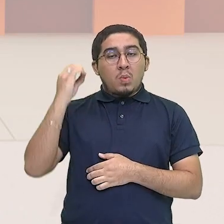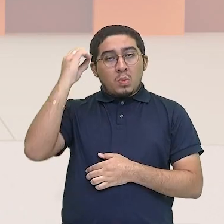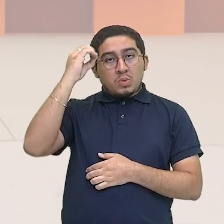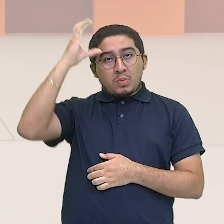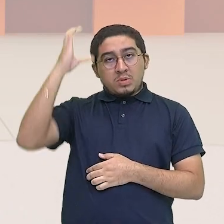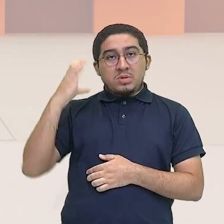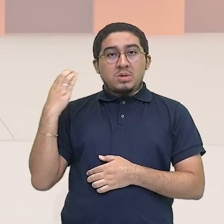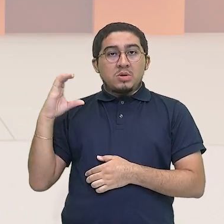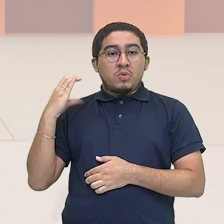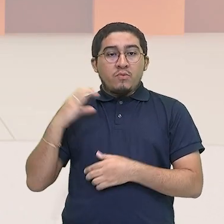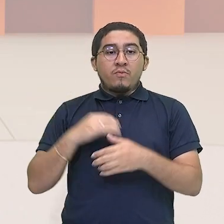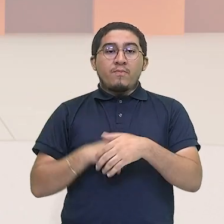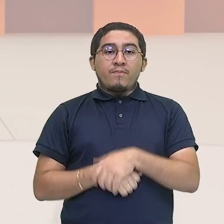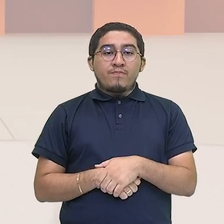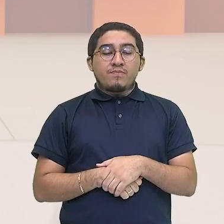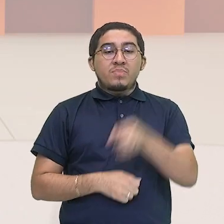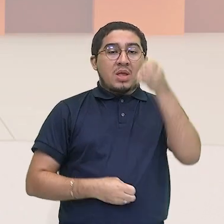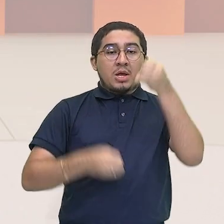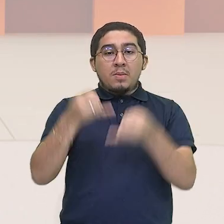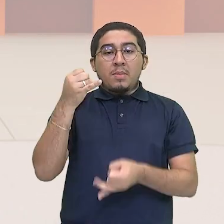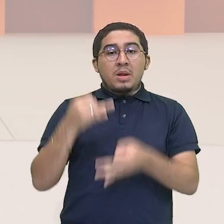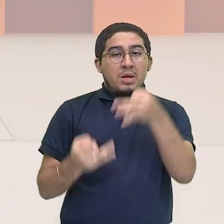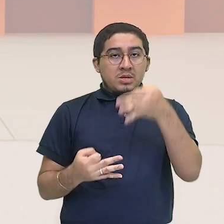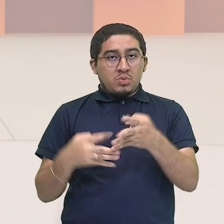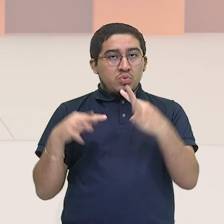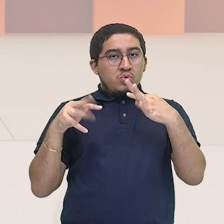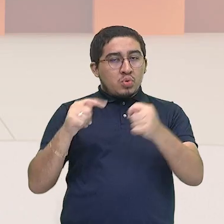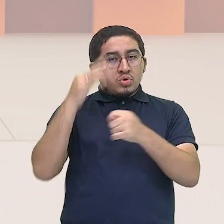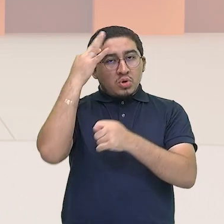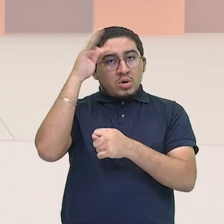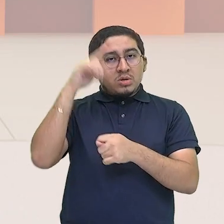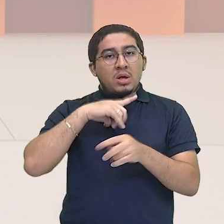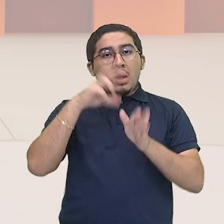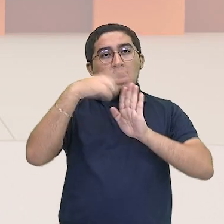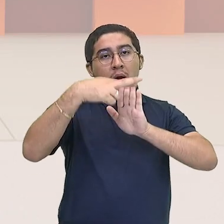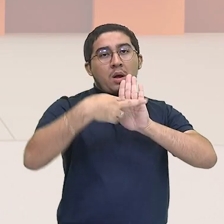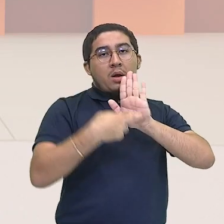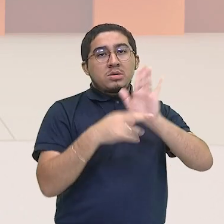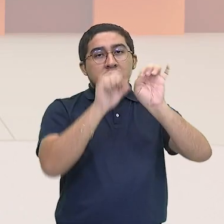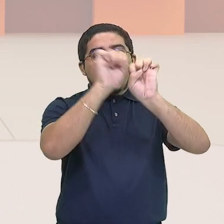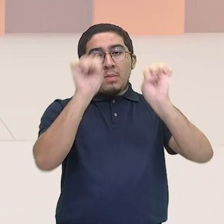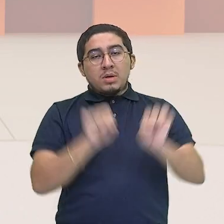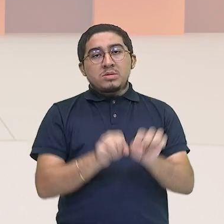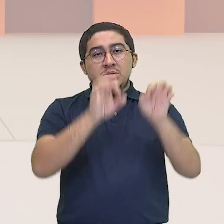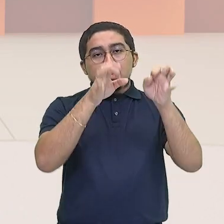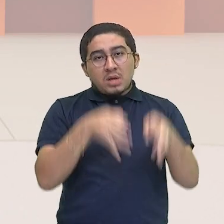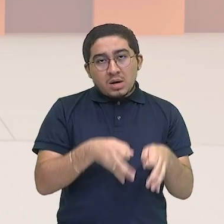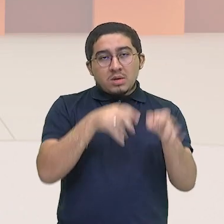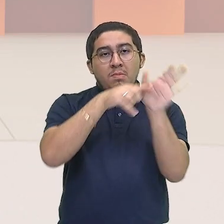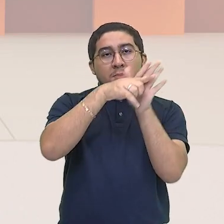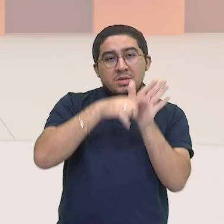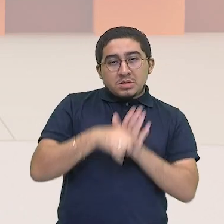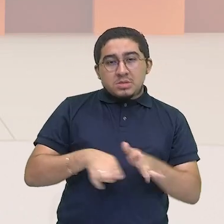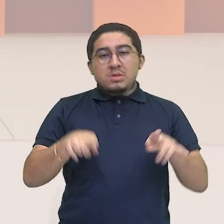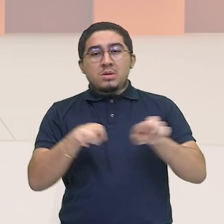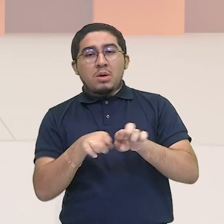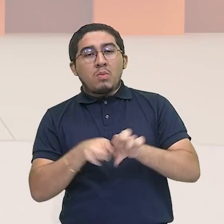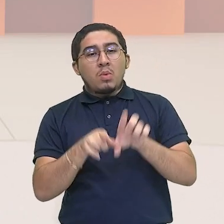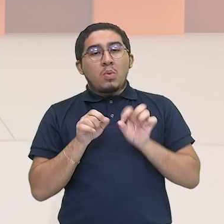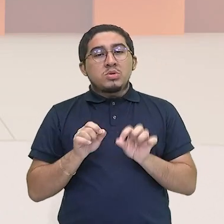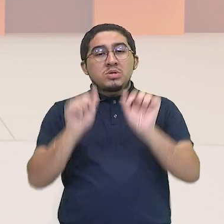As explicações obtidas, né, com regras e critérios sistemáticos de investigação e